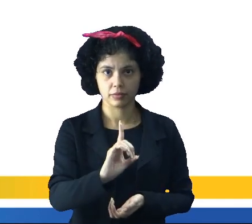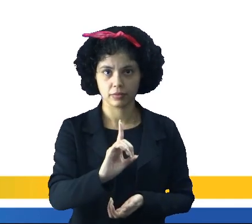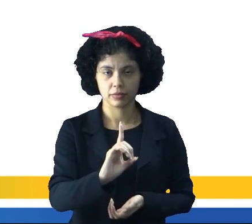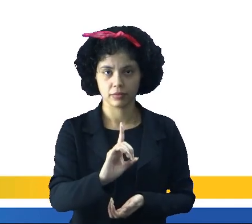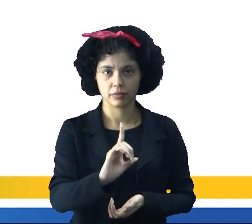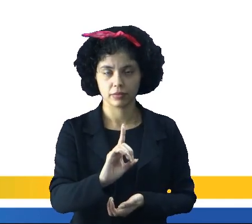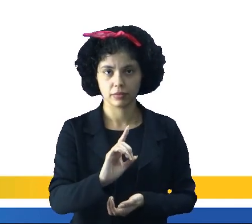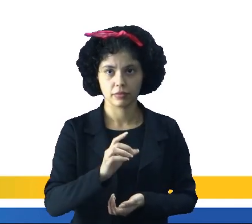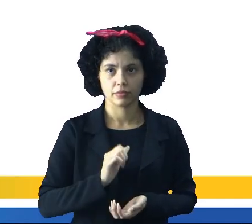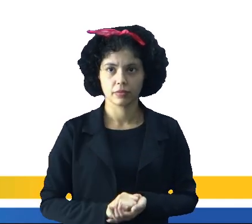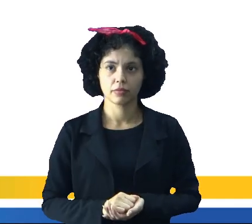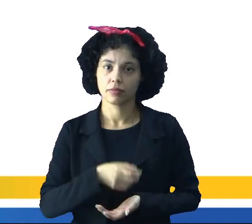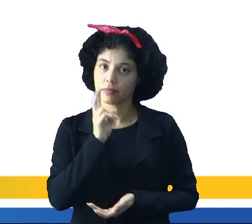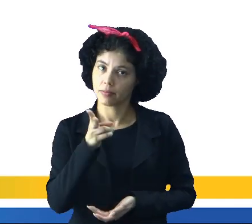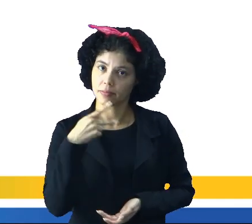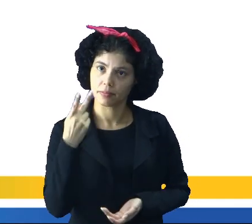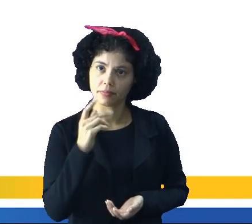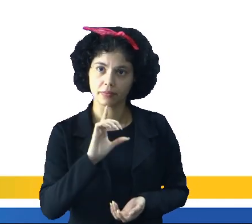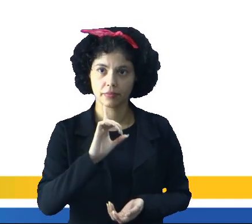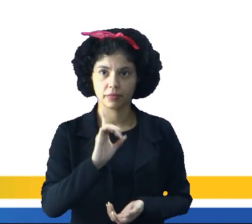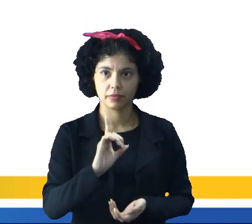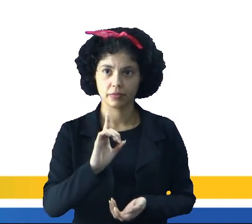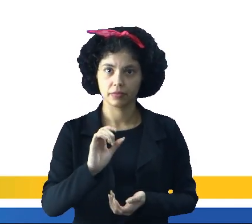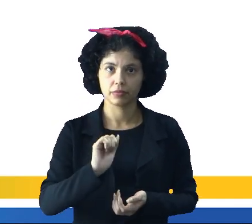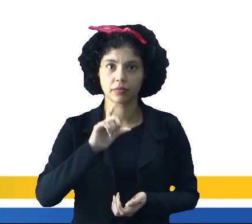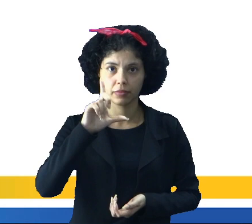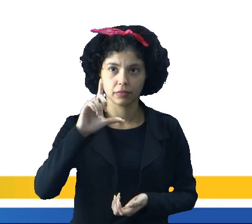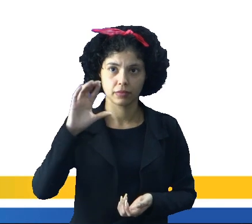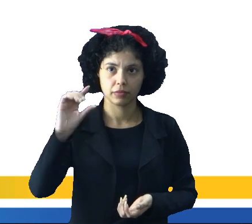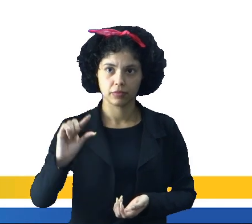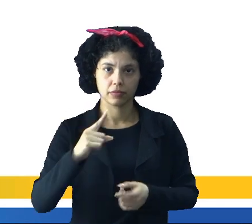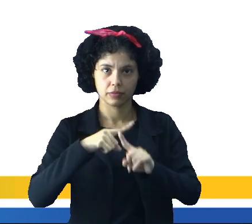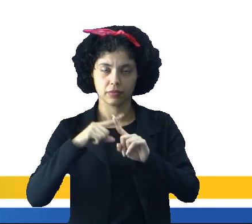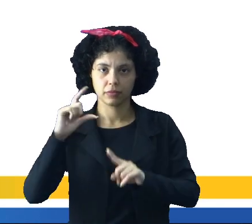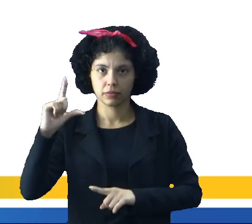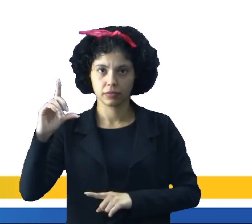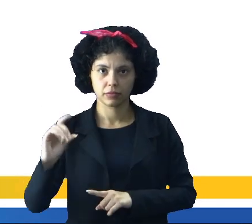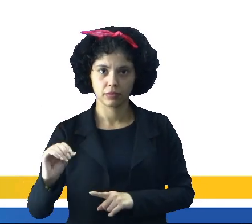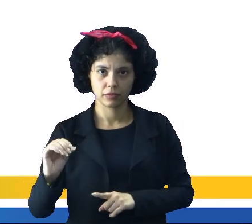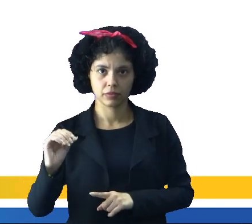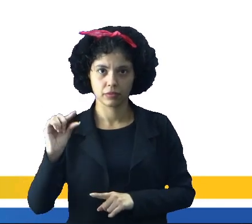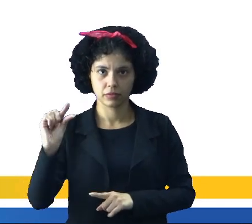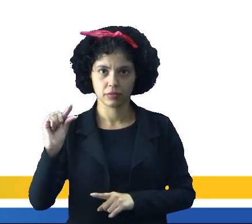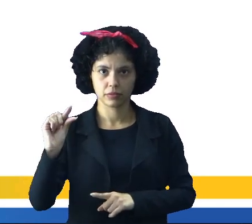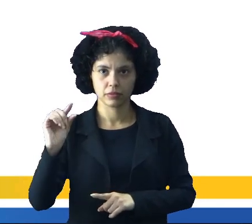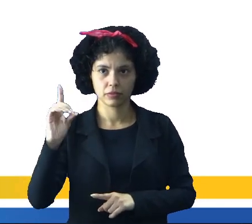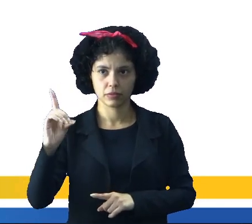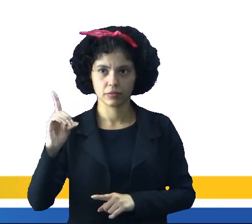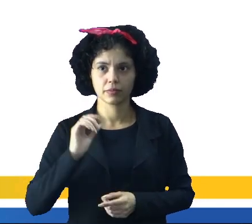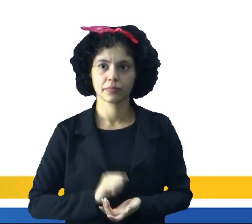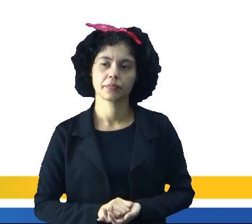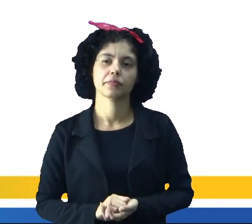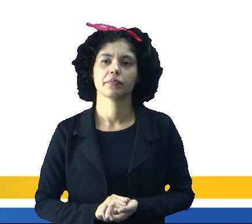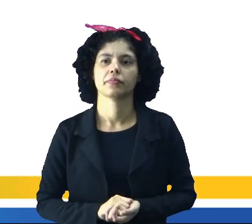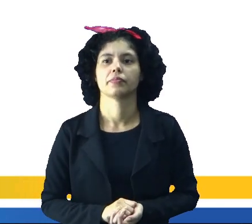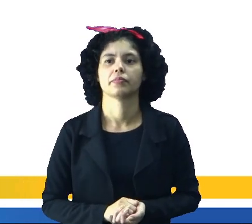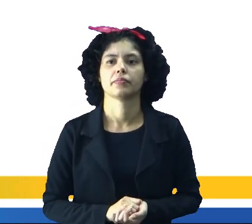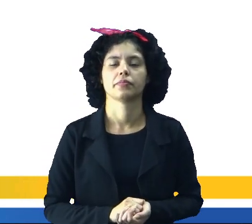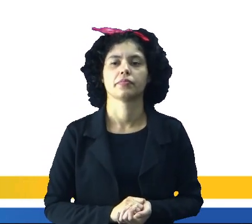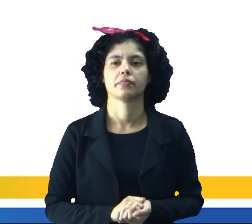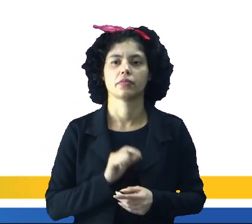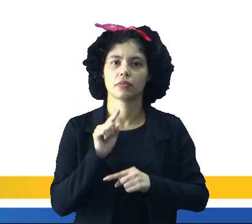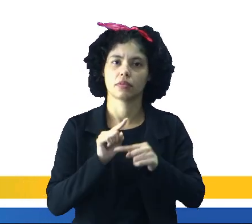é igual. A gente sempre fala o Dzão vezes o Dzinho, que é o D maior, né, o lado maior e o lado